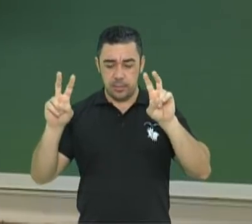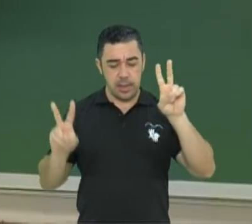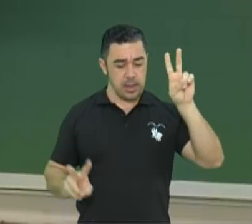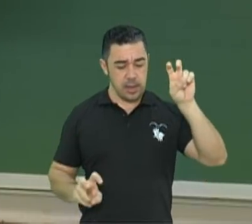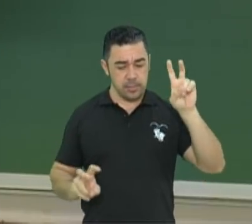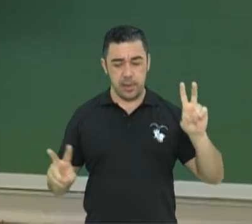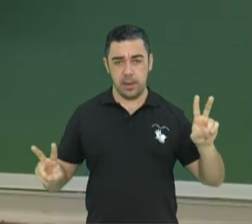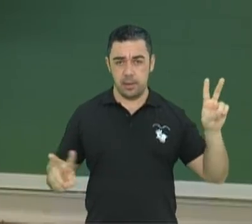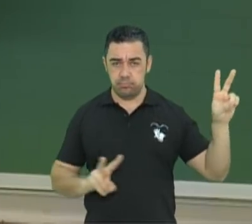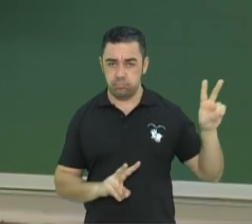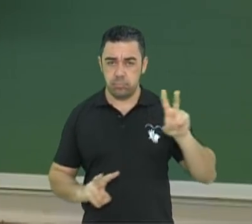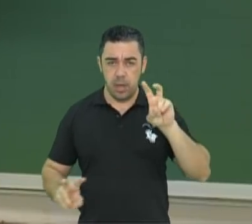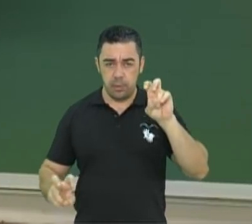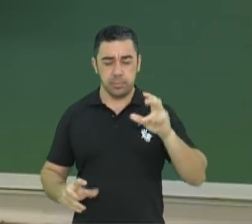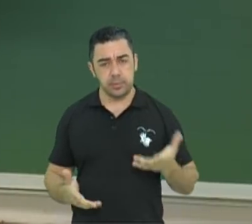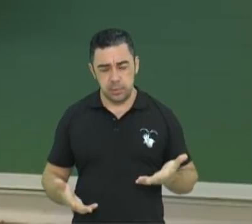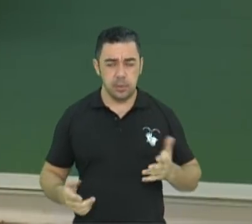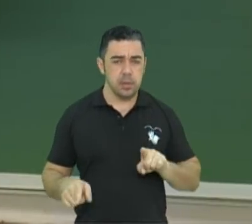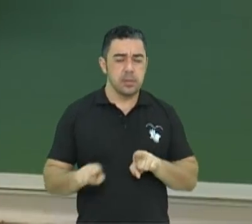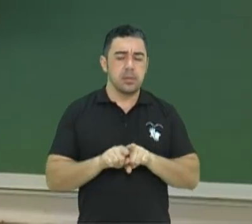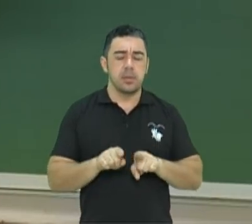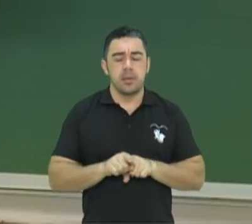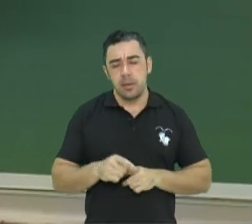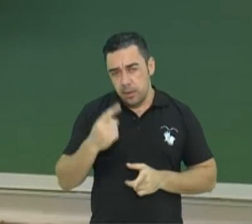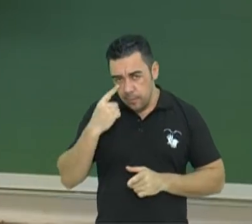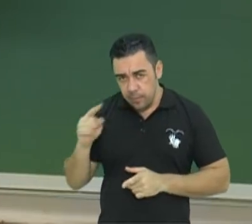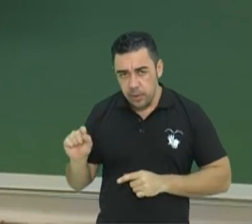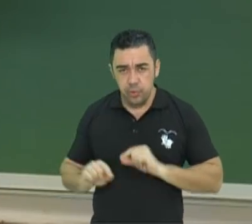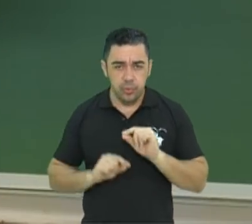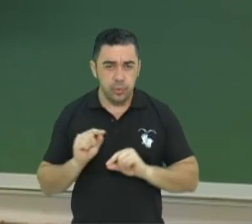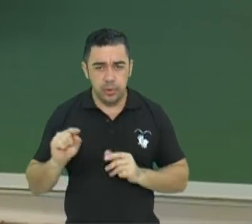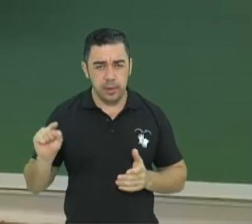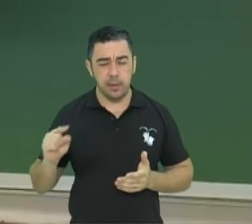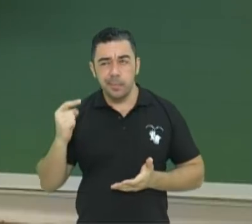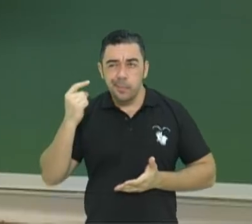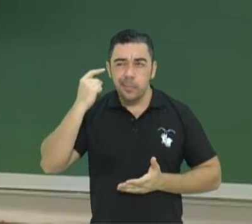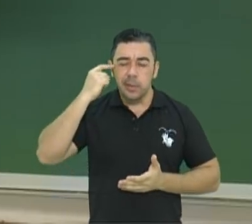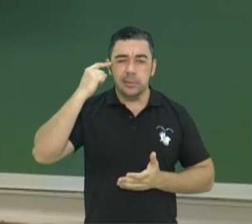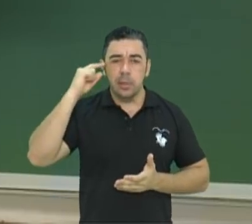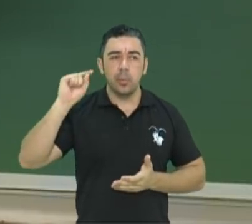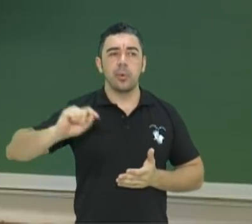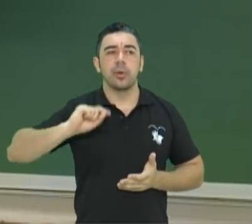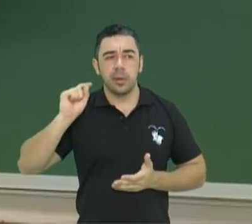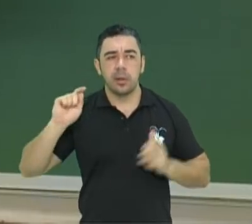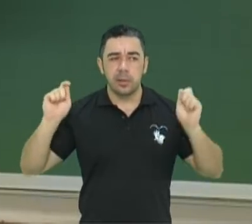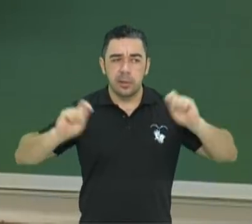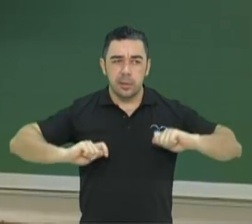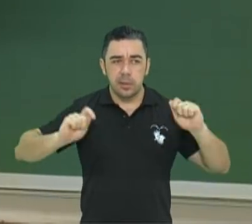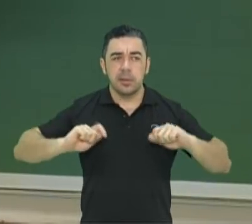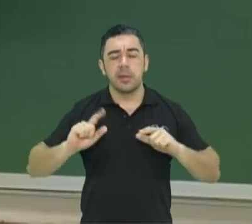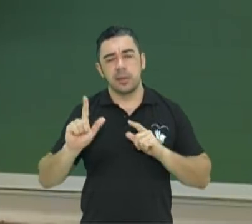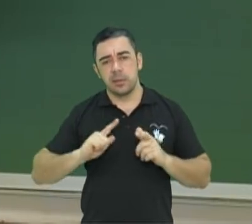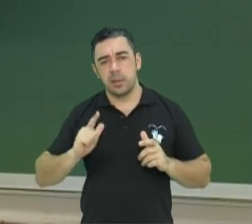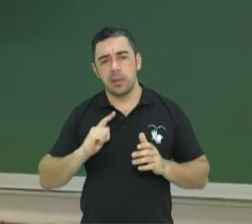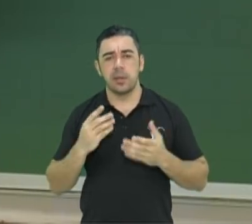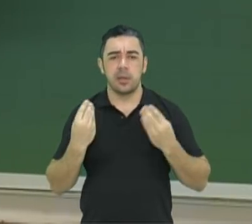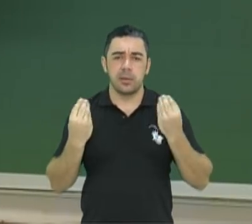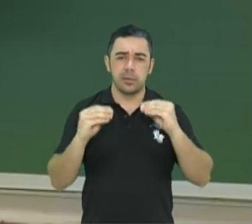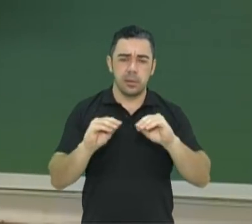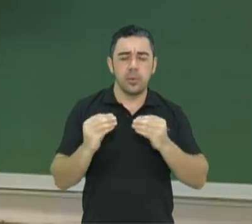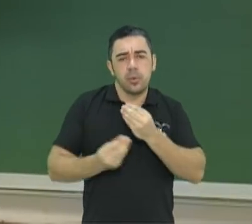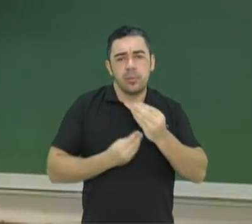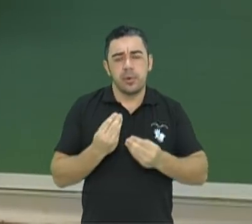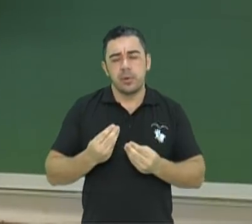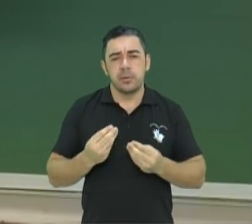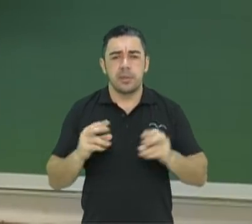ali presentes. E nós inferimos, ou seja, pensamos o que poderia estar sendo colocado em